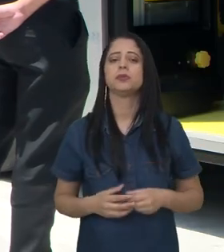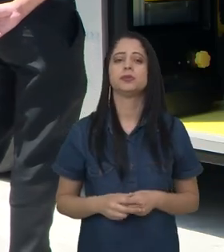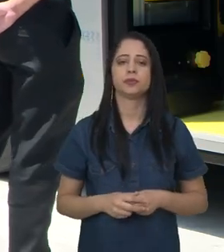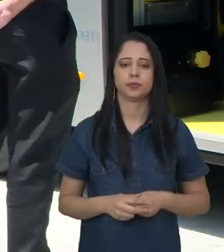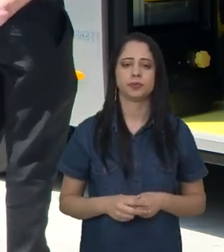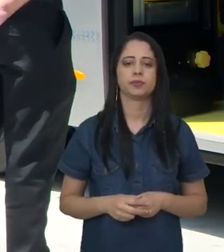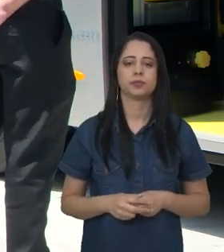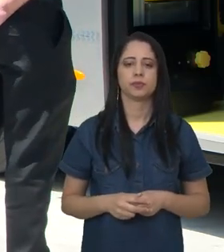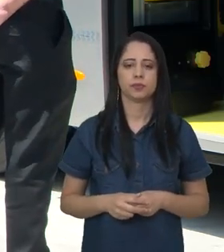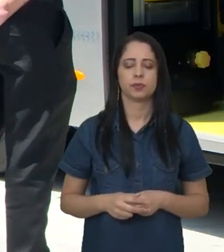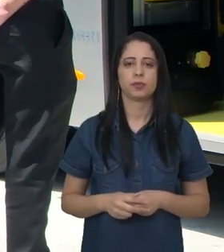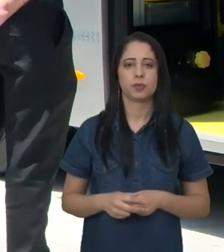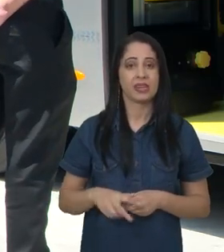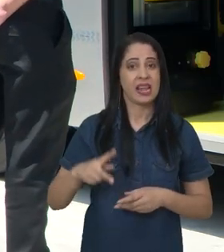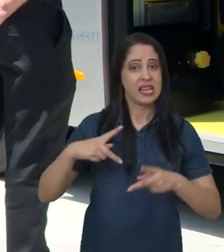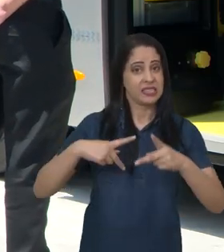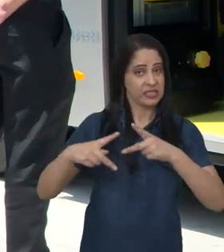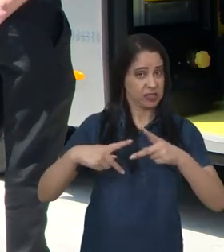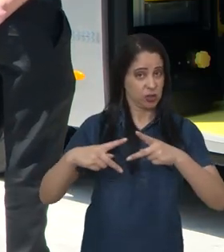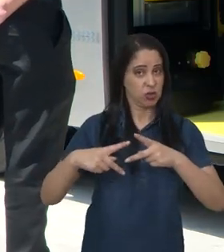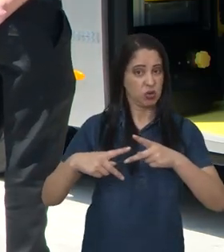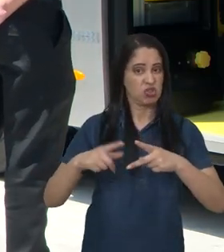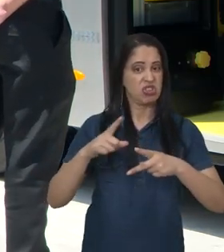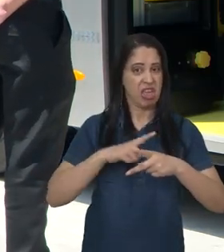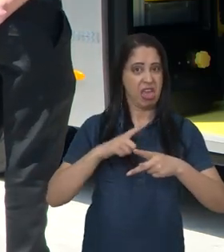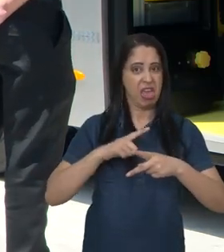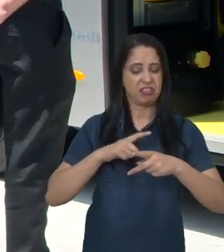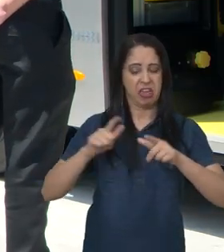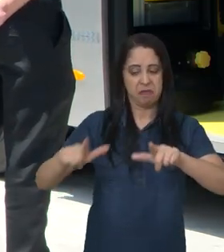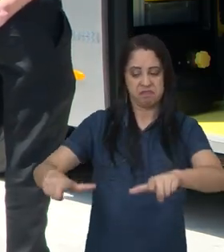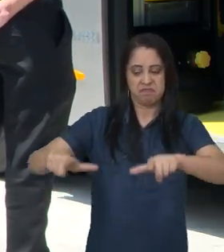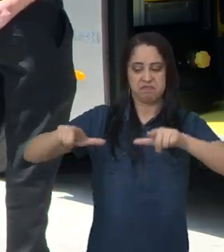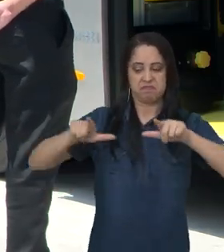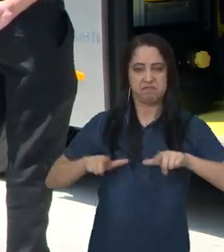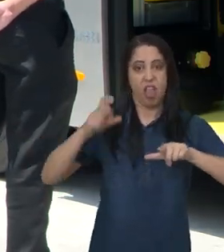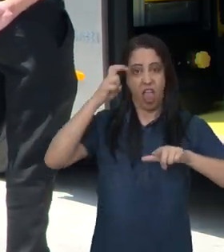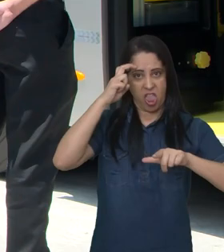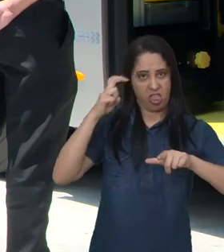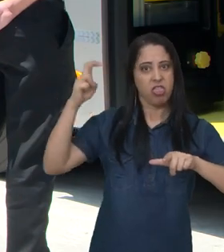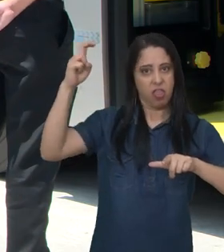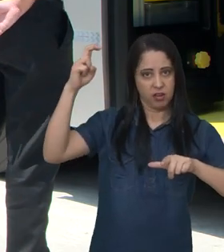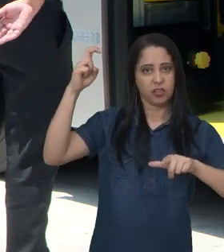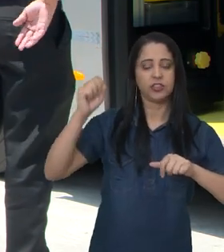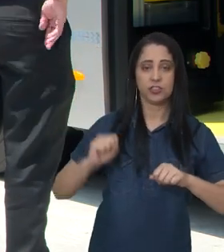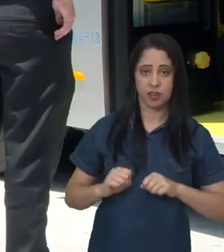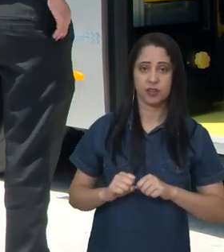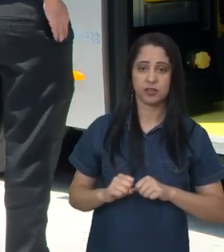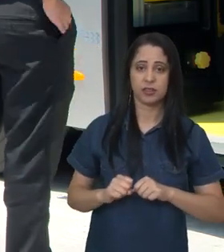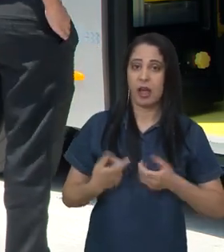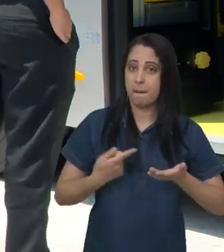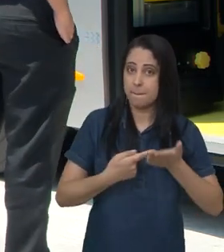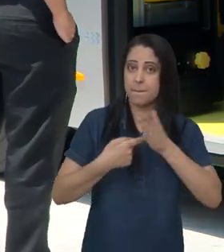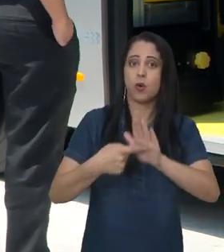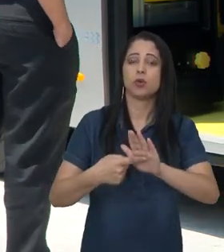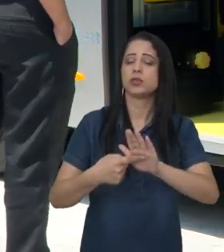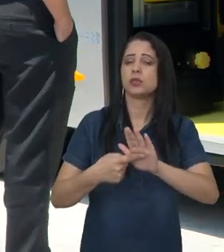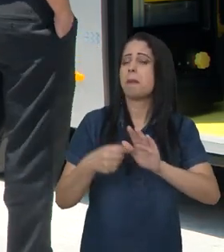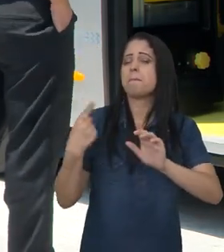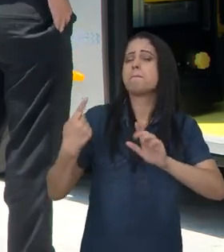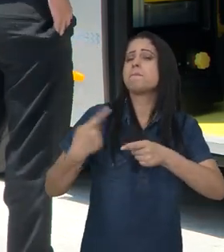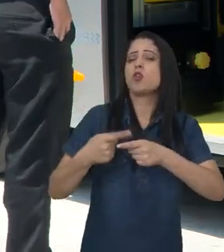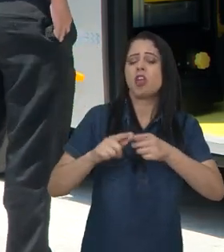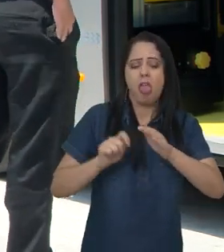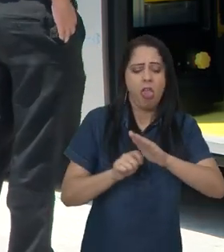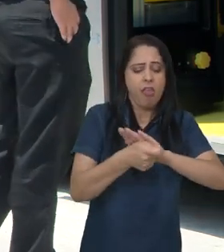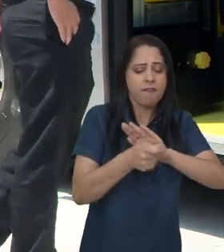São José como ganhou o título de cidade inteligente né ela tá mostrando o porquê ganhou né de